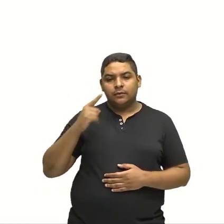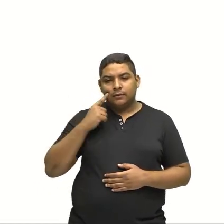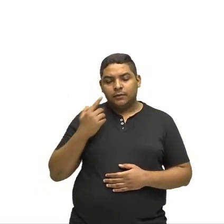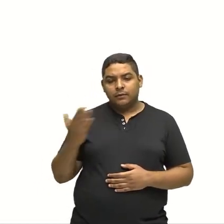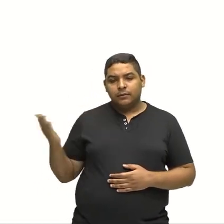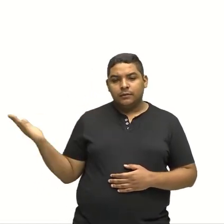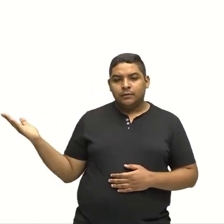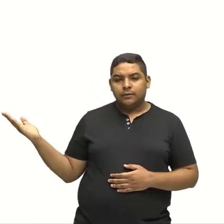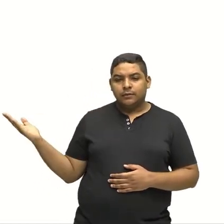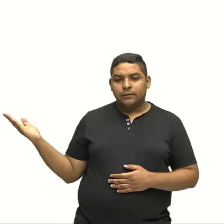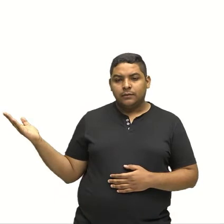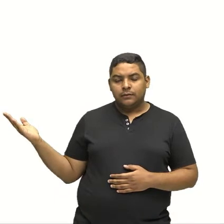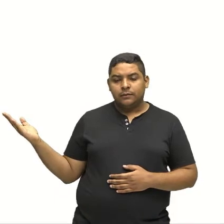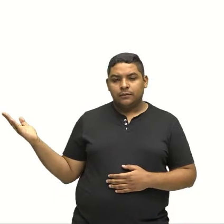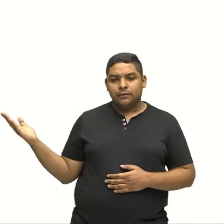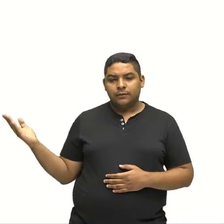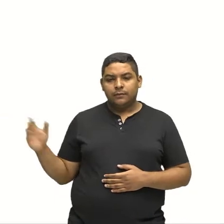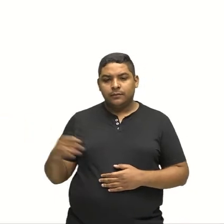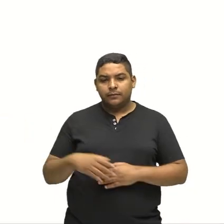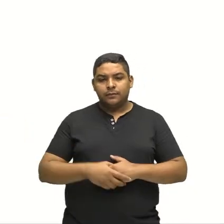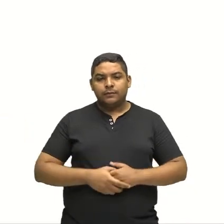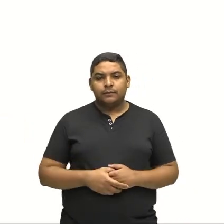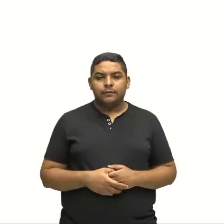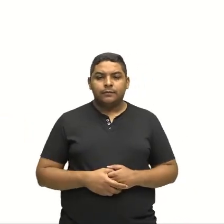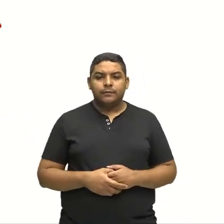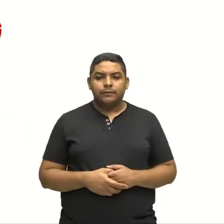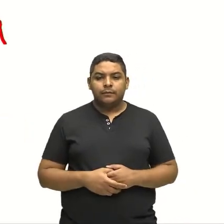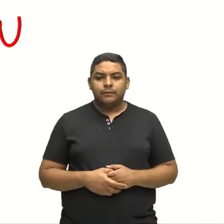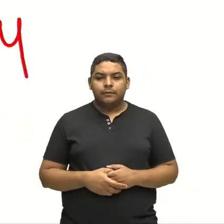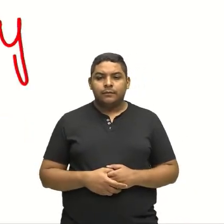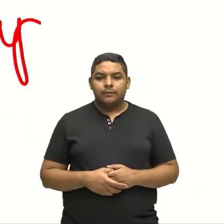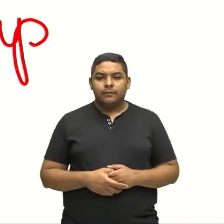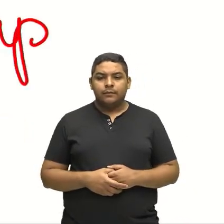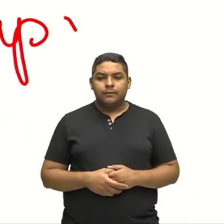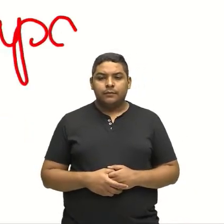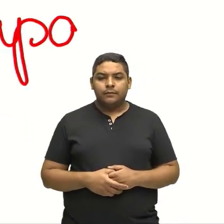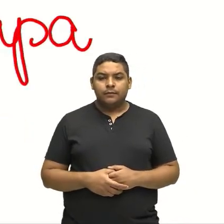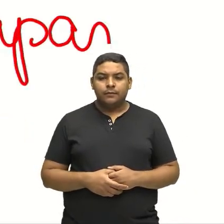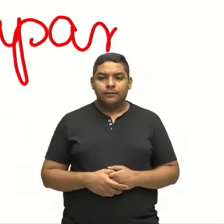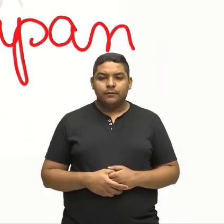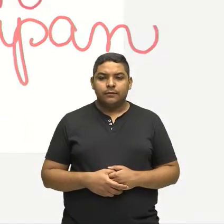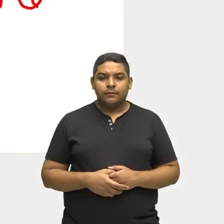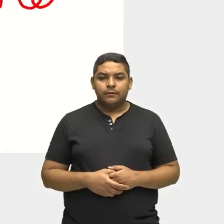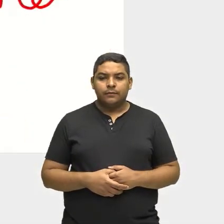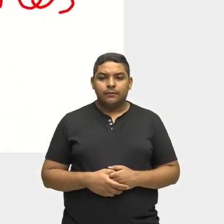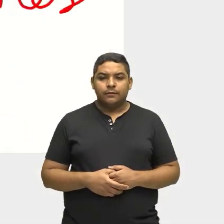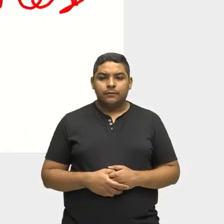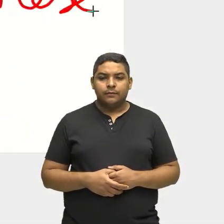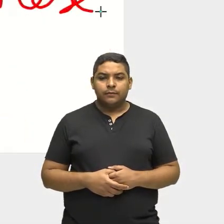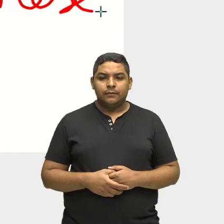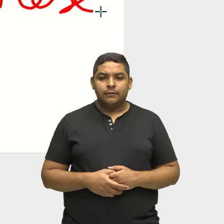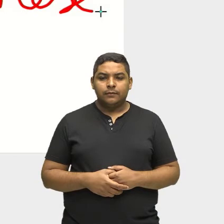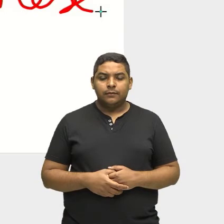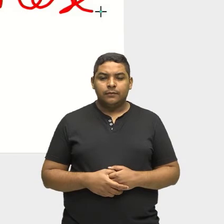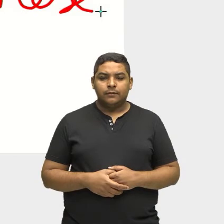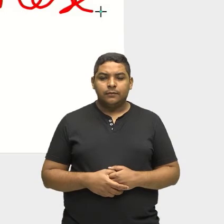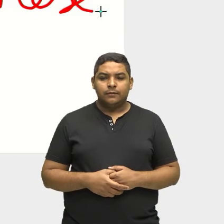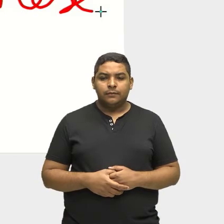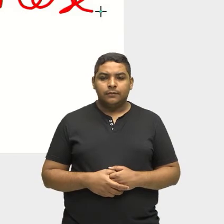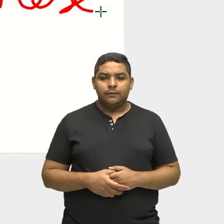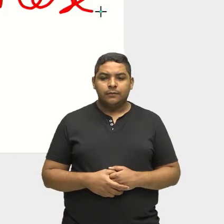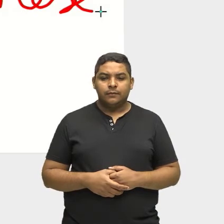do ing. Né? Estudando. Estudando o quê? Japanese.